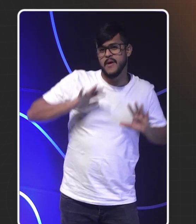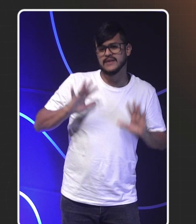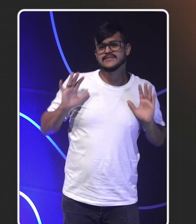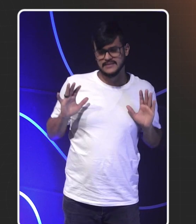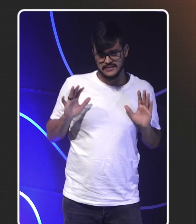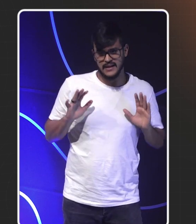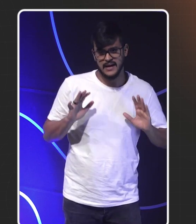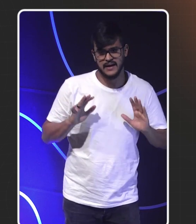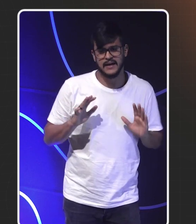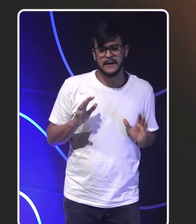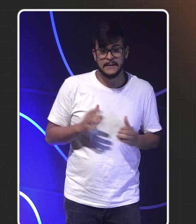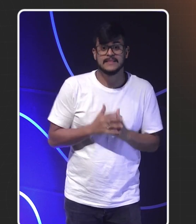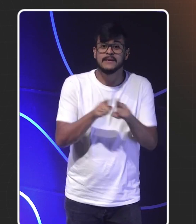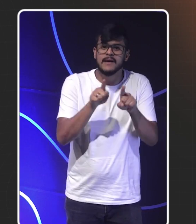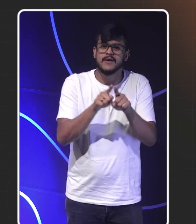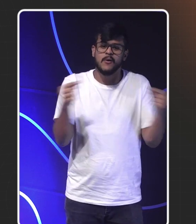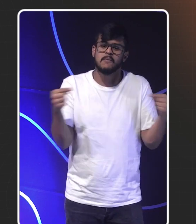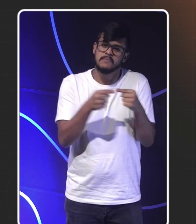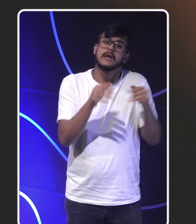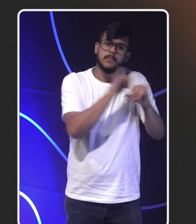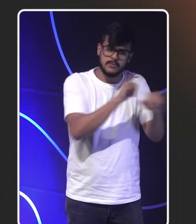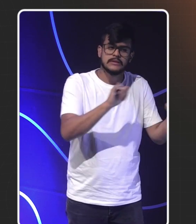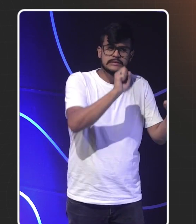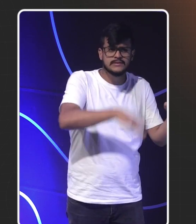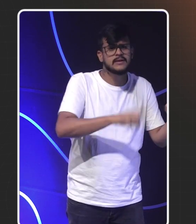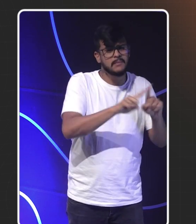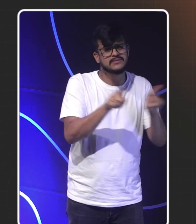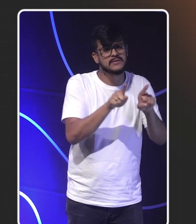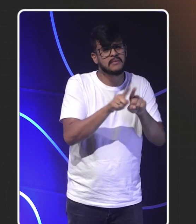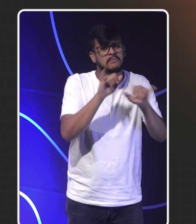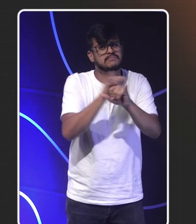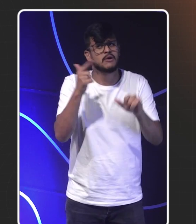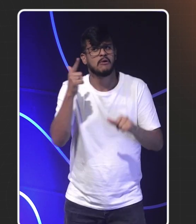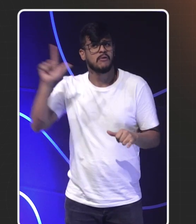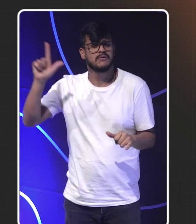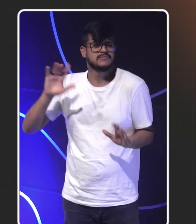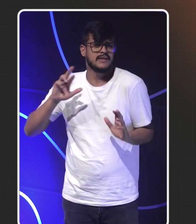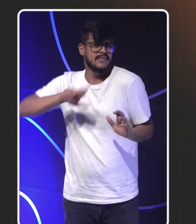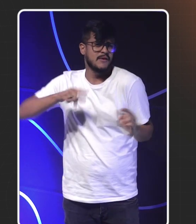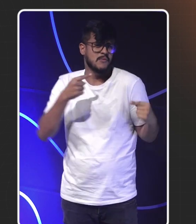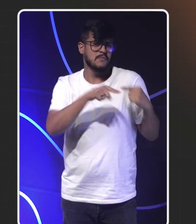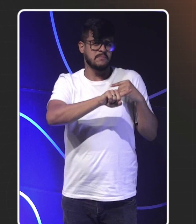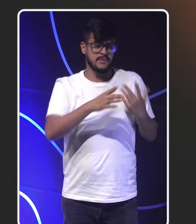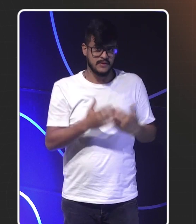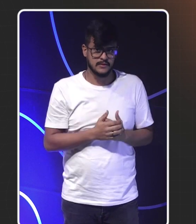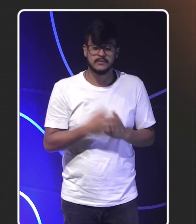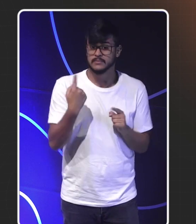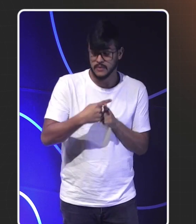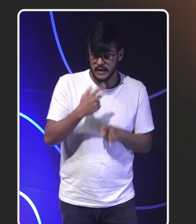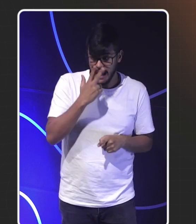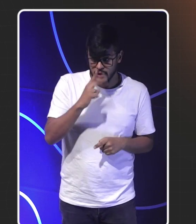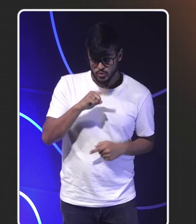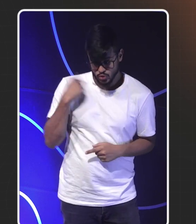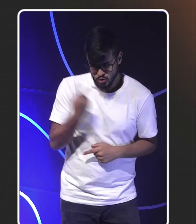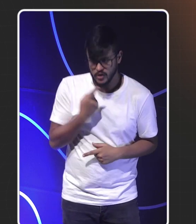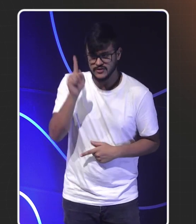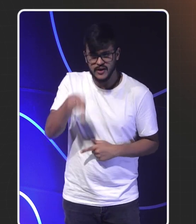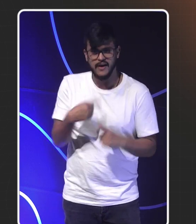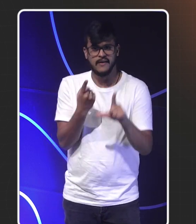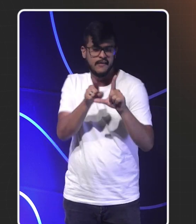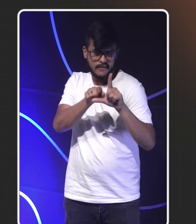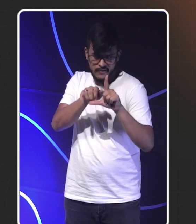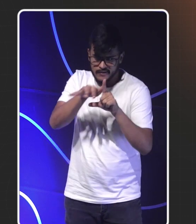girarem só em torno da publicidade. Porque eu enxergo nós, criadores de conteúdo de nicho, pelo menos, como grandes